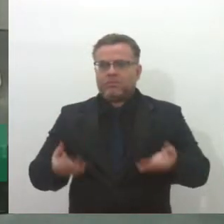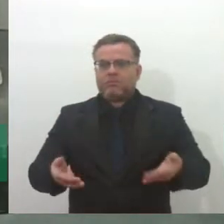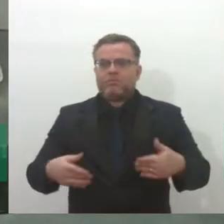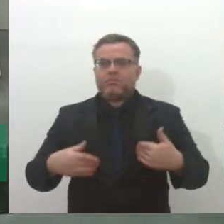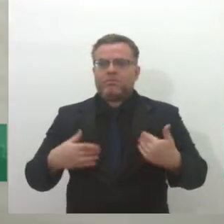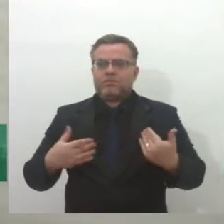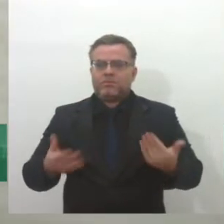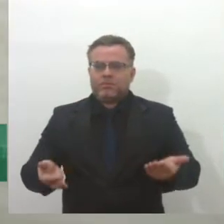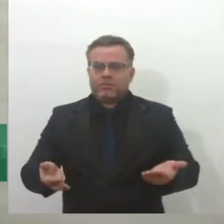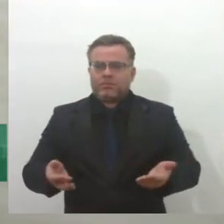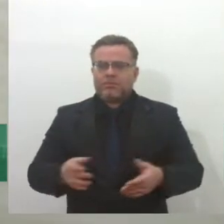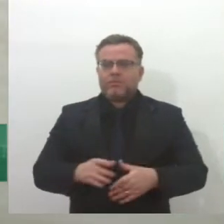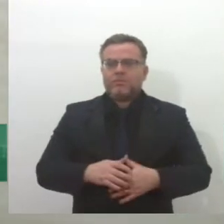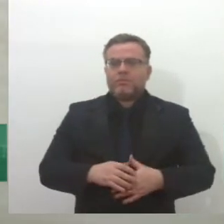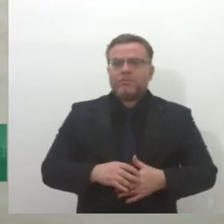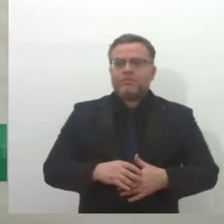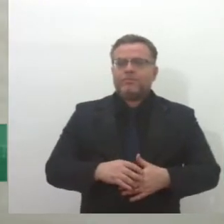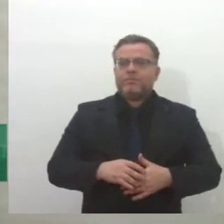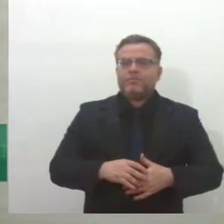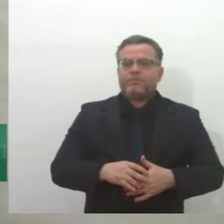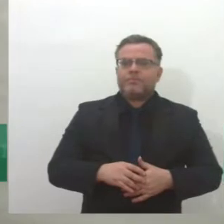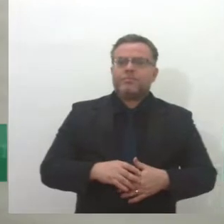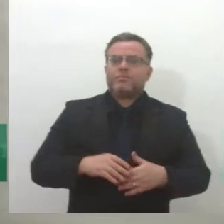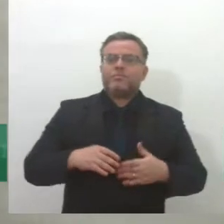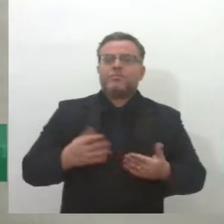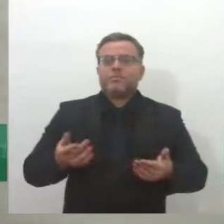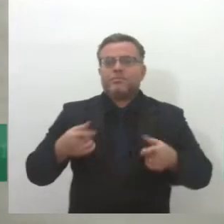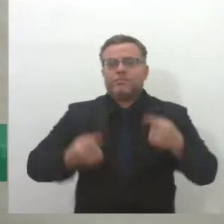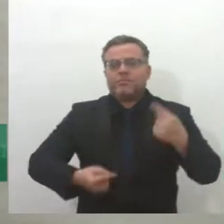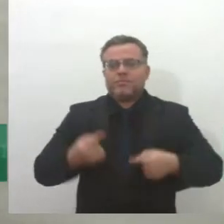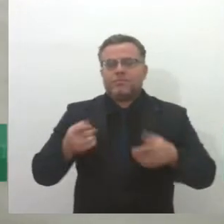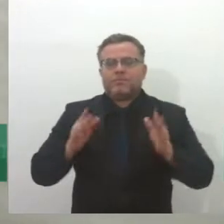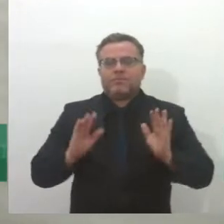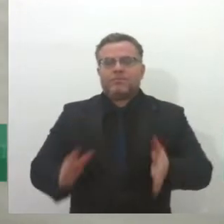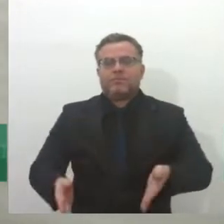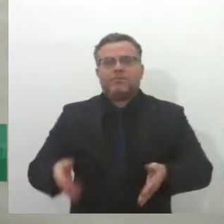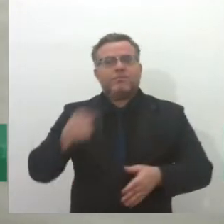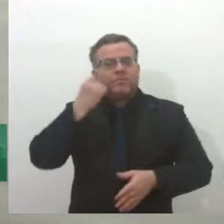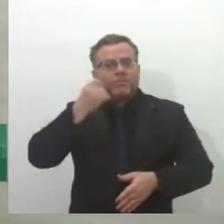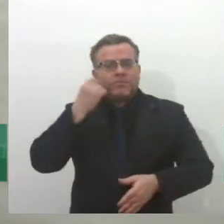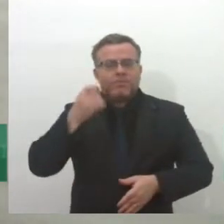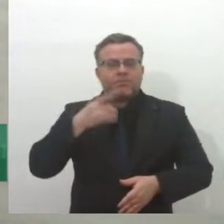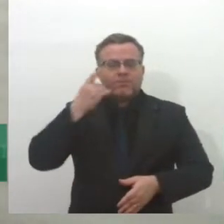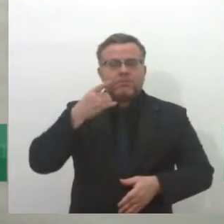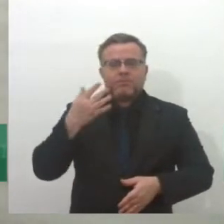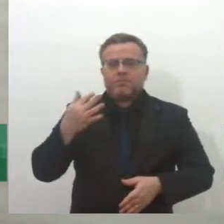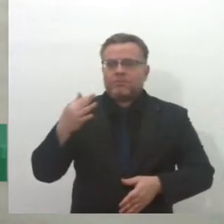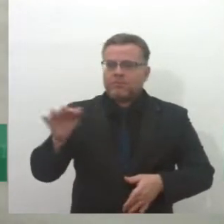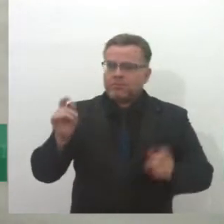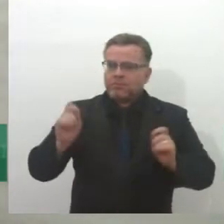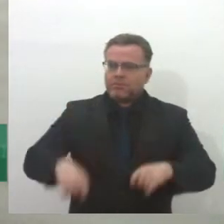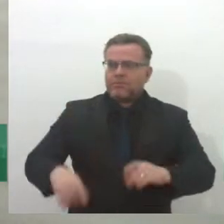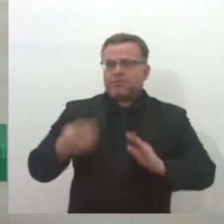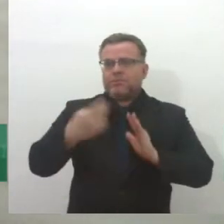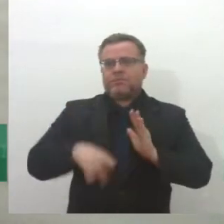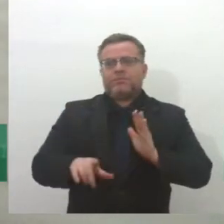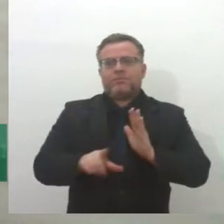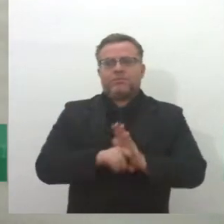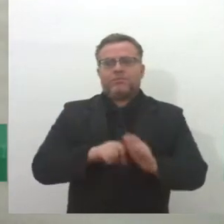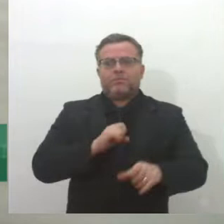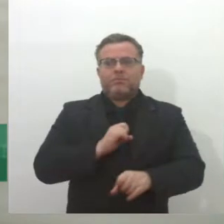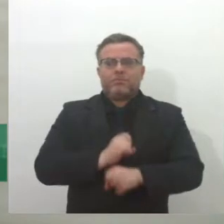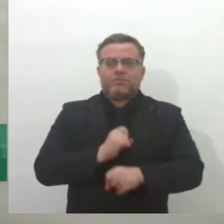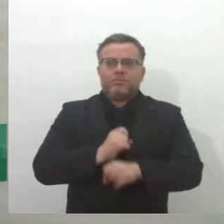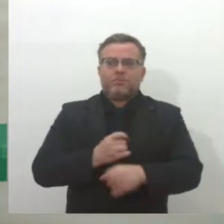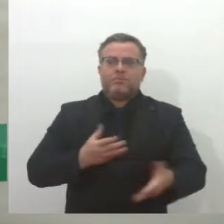elétrica. Já debatido por senadores e deputados federais, o PL agora aguarda a sanção presidencial,